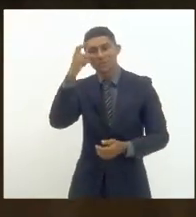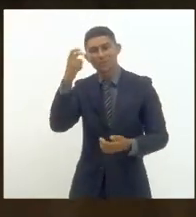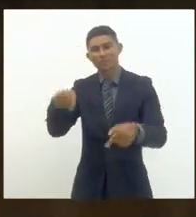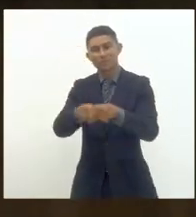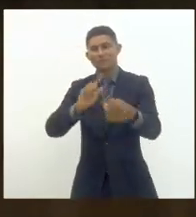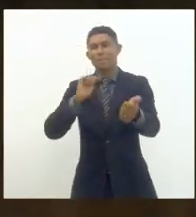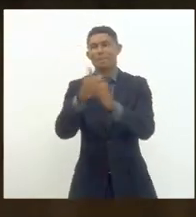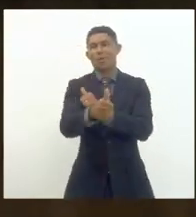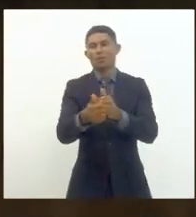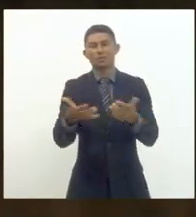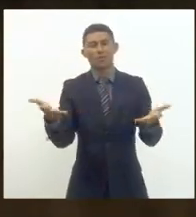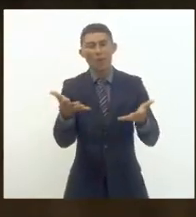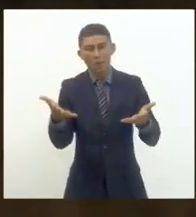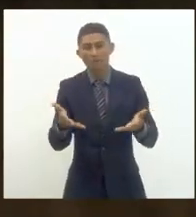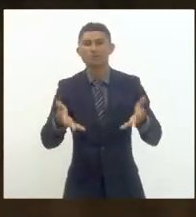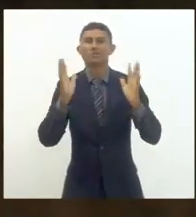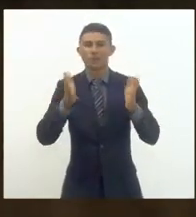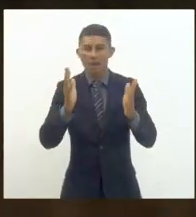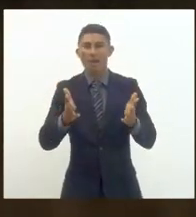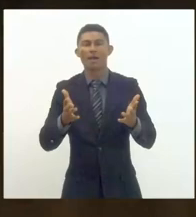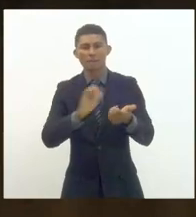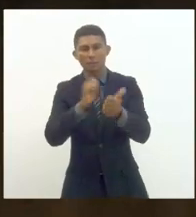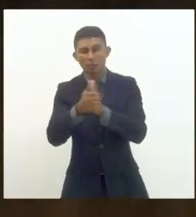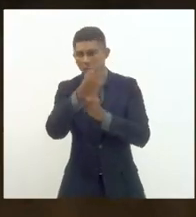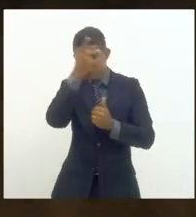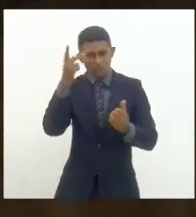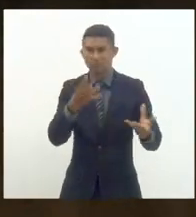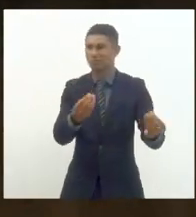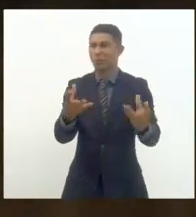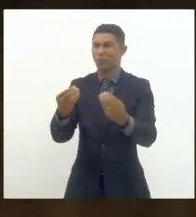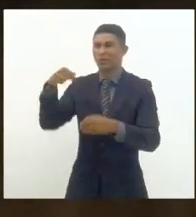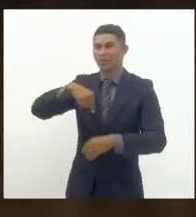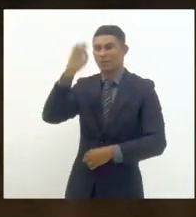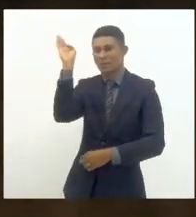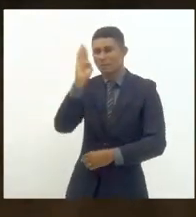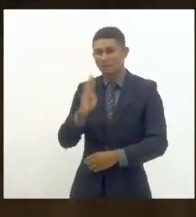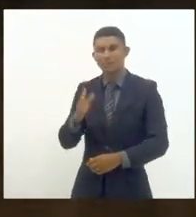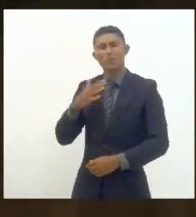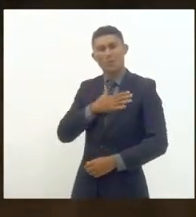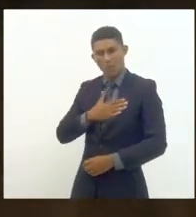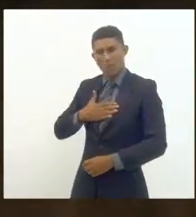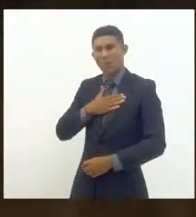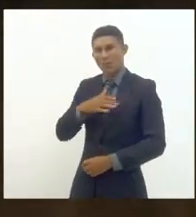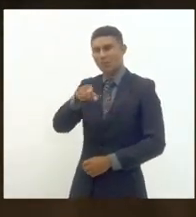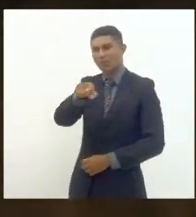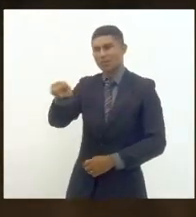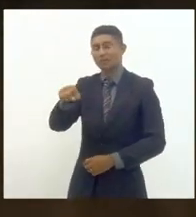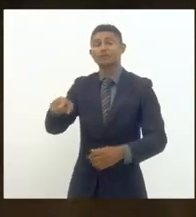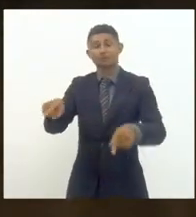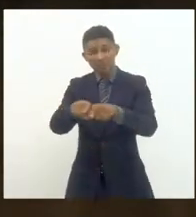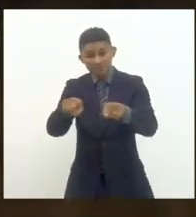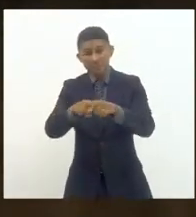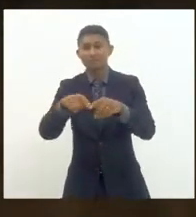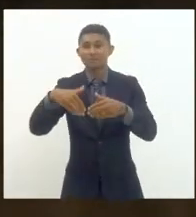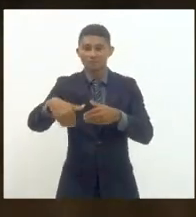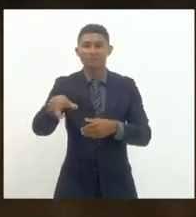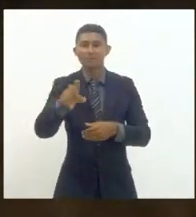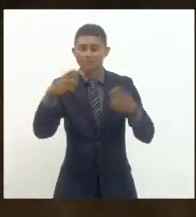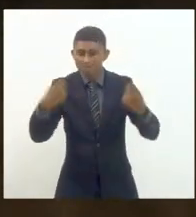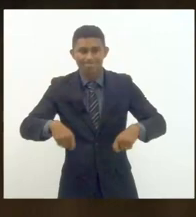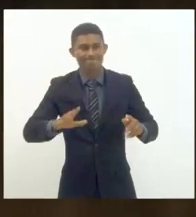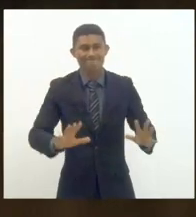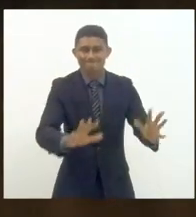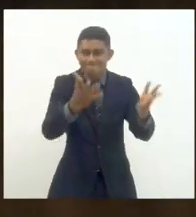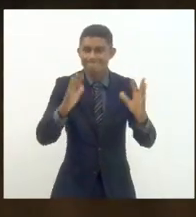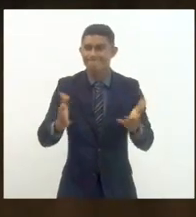esporte que hoje vem ganhando cada vez mais adeptos nesse país e que deve ser propagado o máximo possível